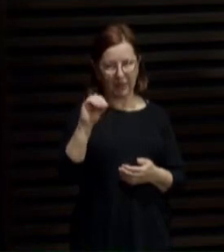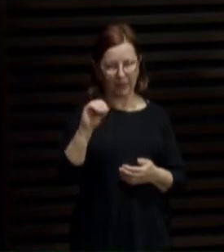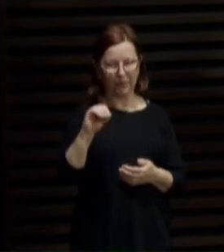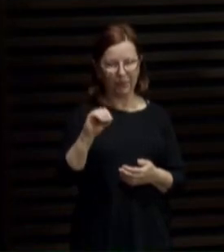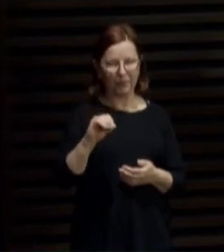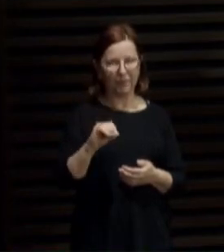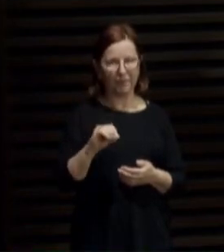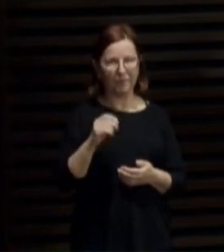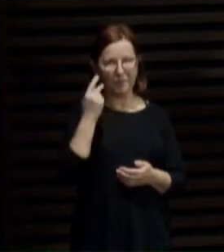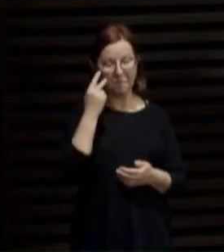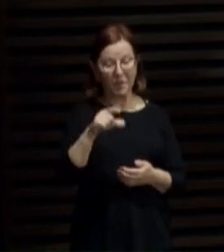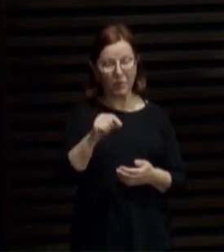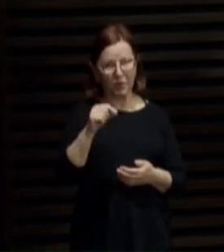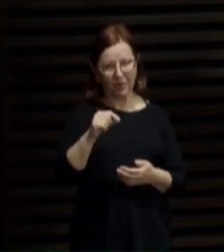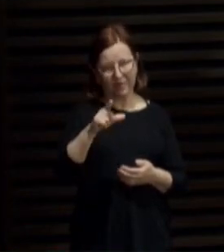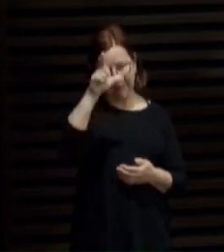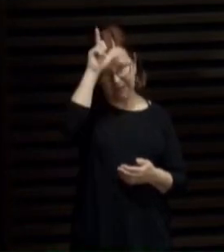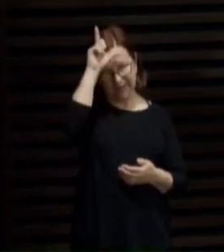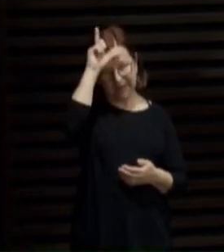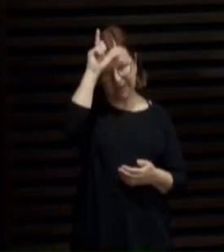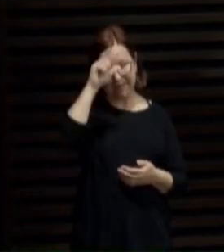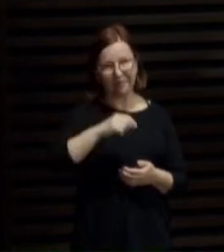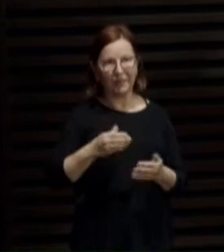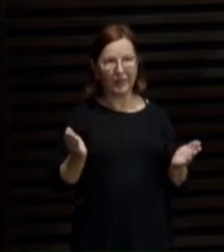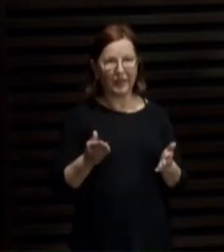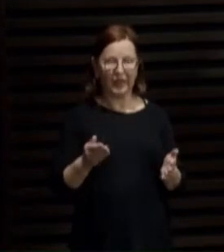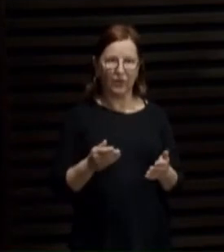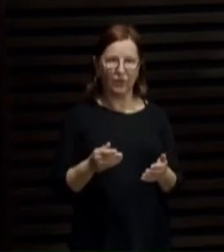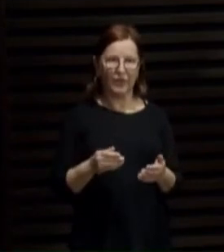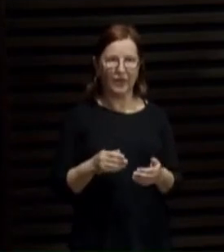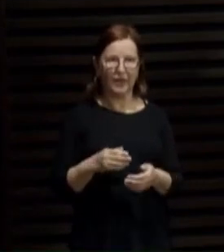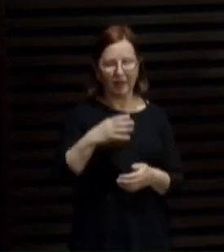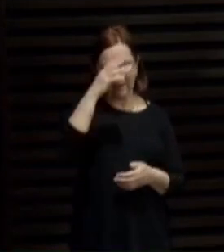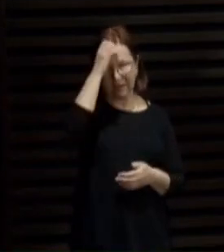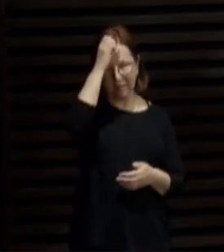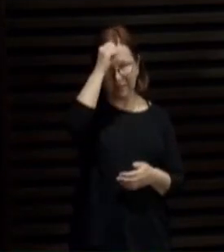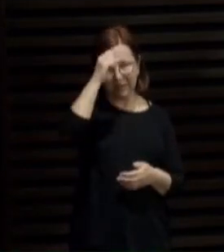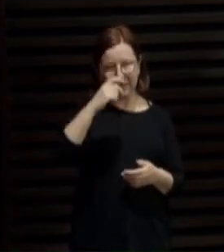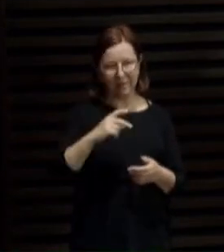E vamos tratar um pouco sobre a disciplina na igreja local.